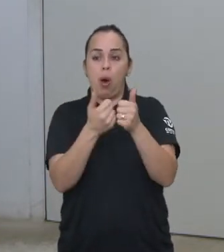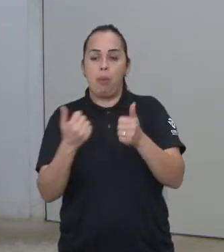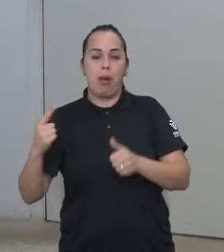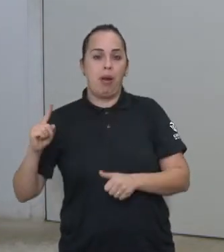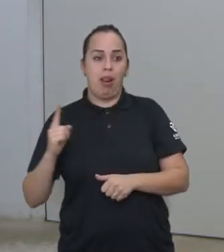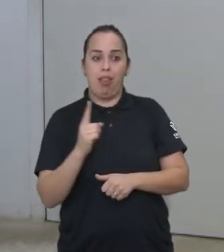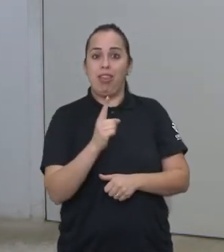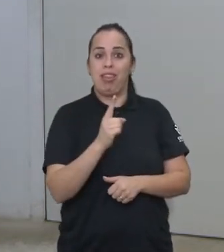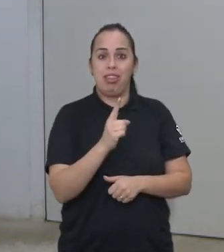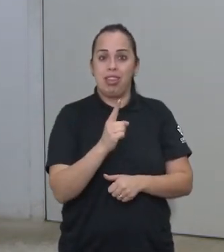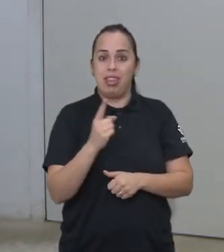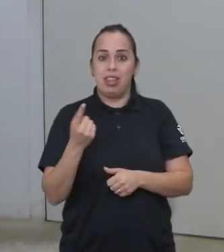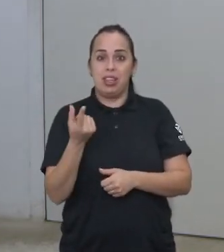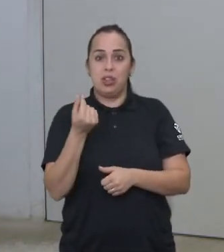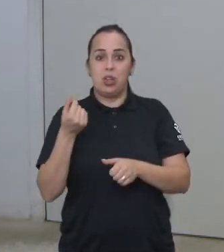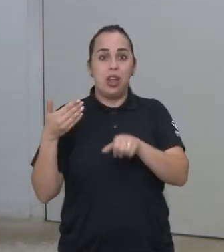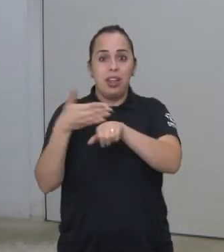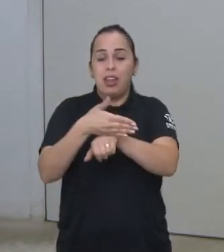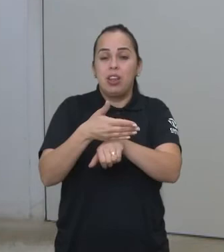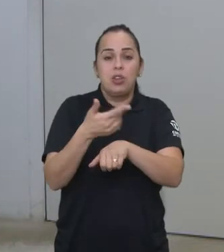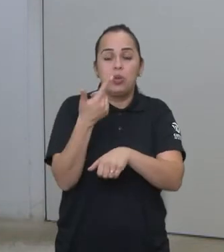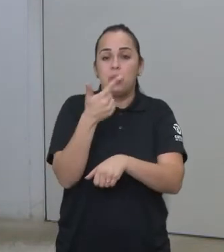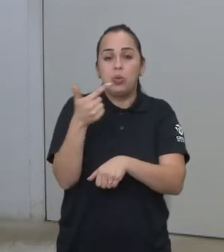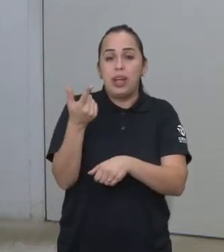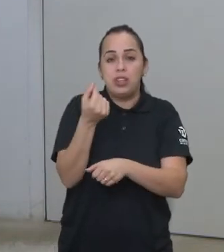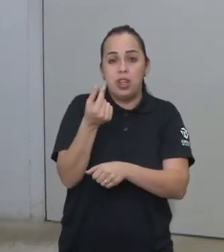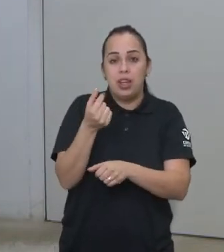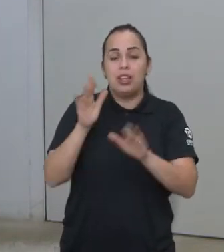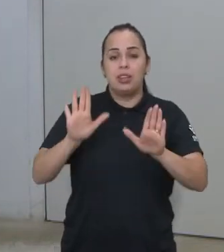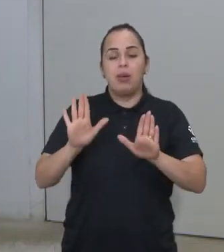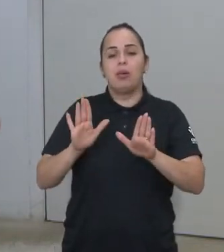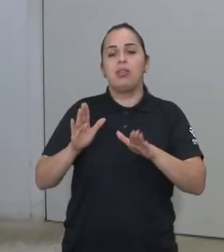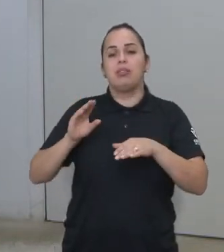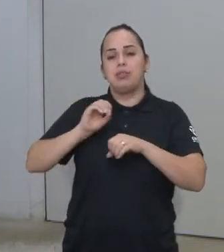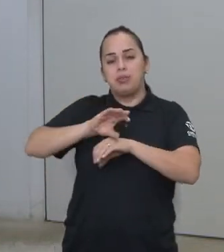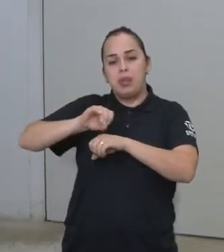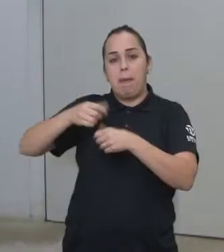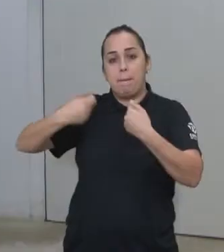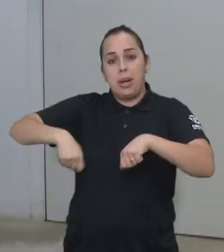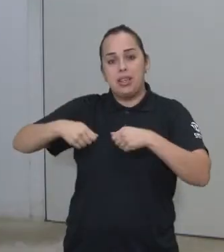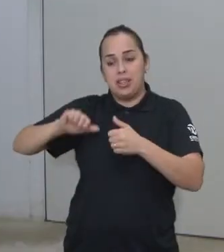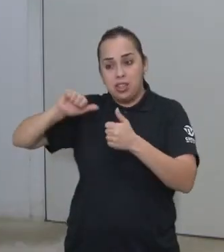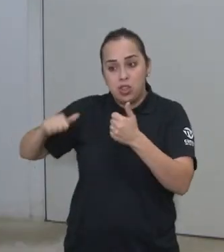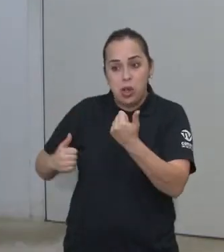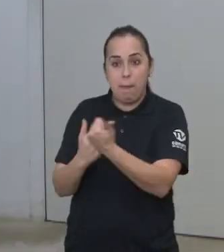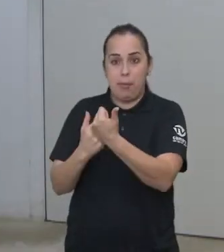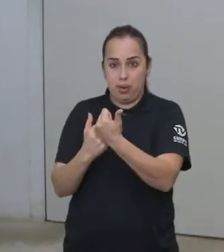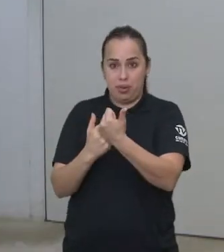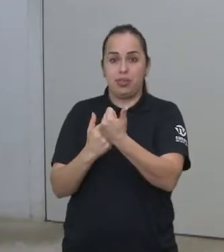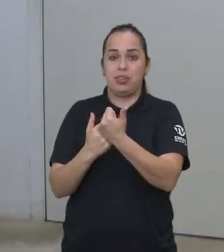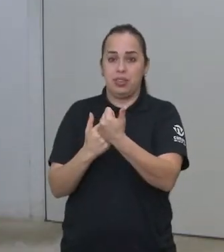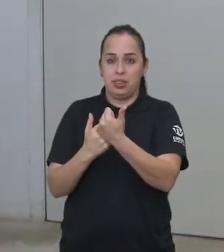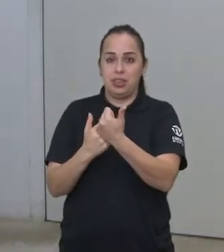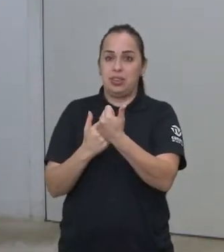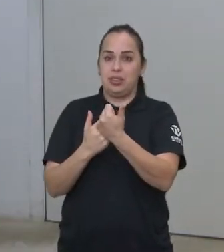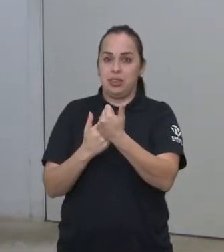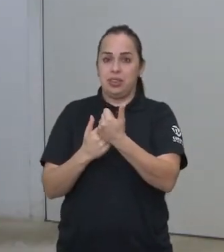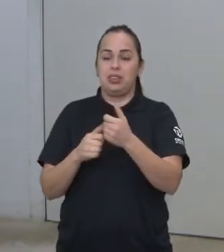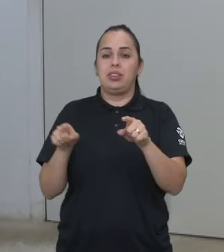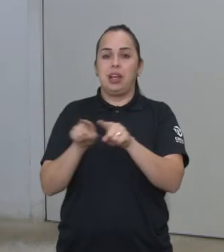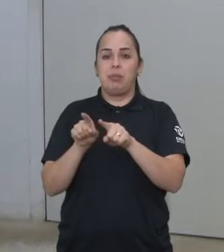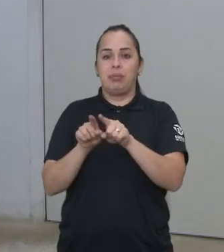chegar aqui para os locamento Então esse tipo de iniciativa é que faz a diferença na educação brasileira e eles precisam ter um suporte